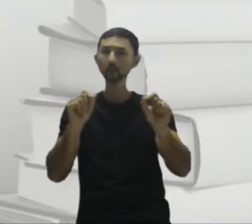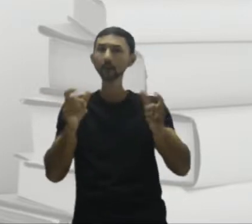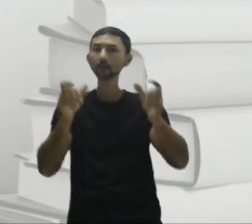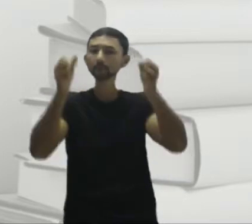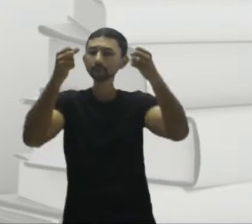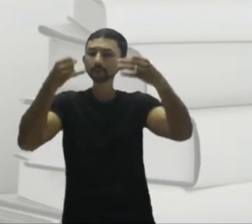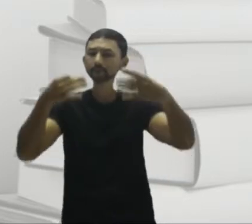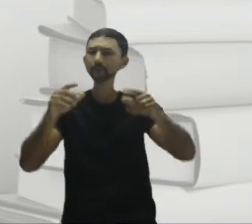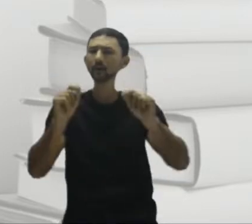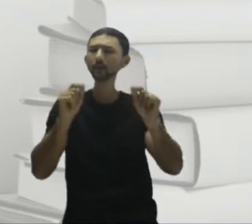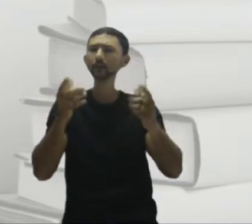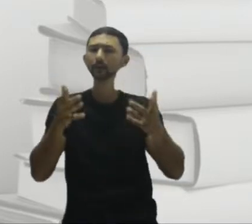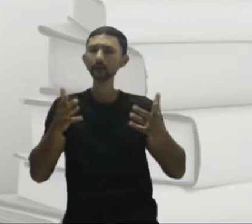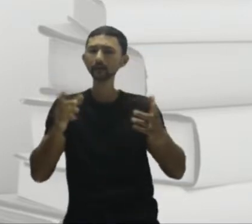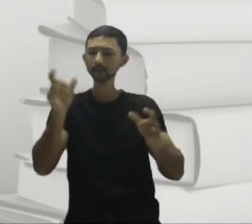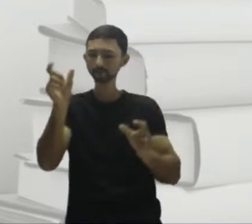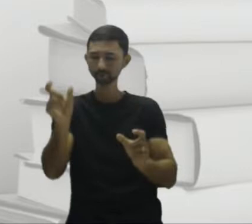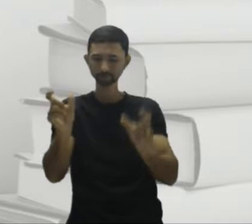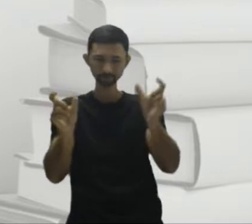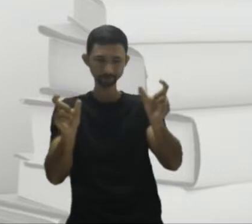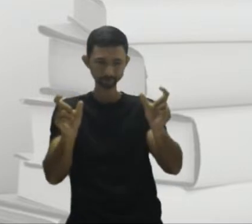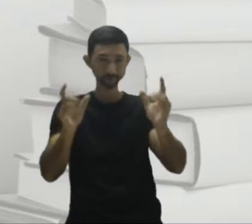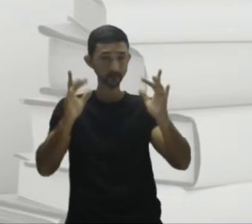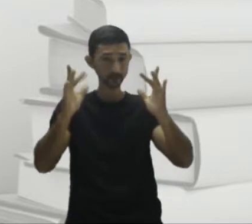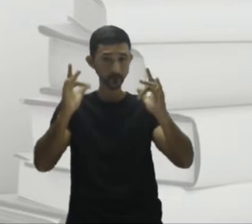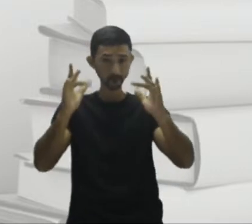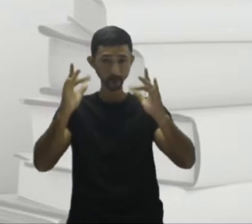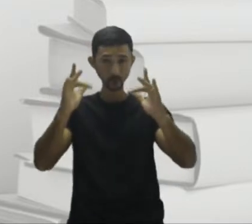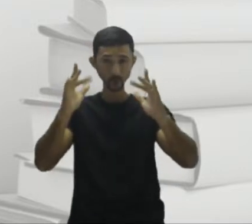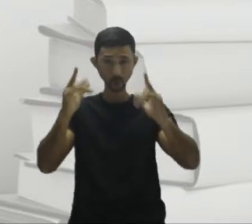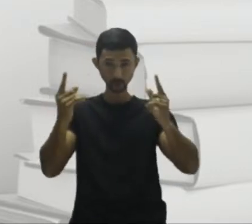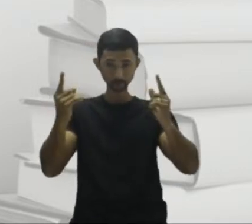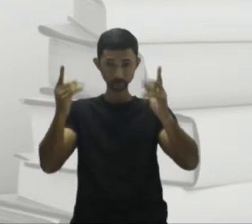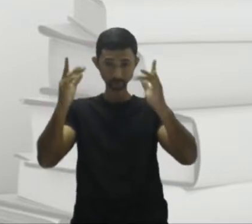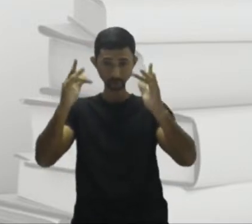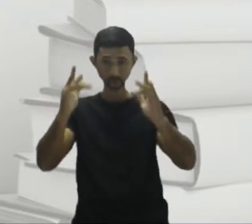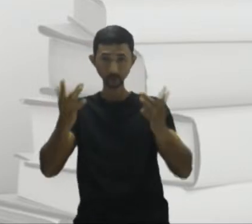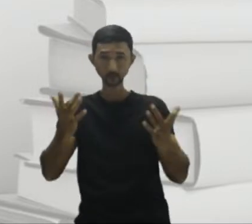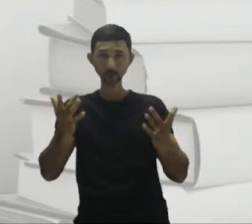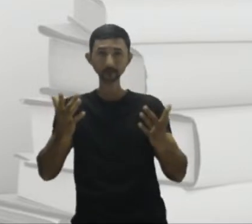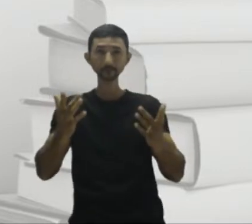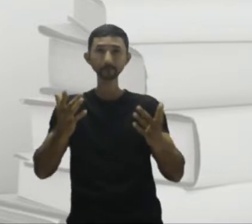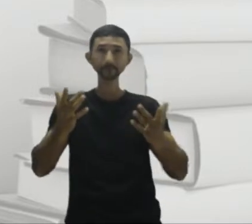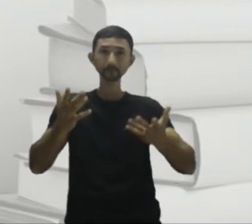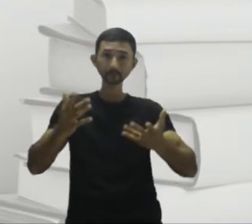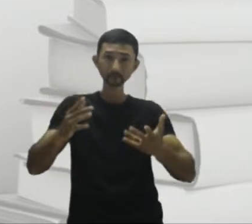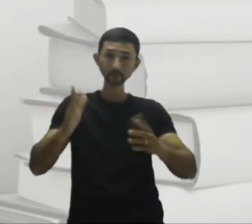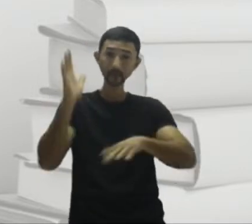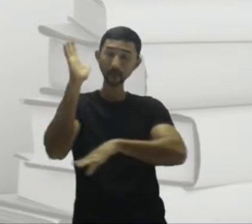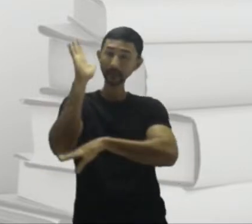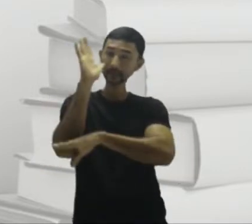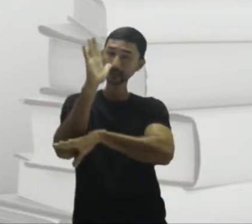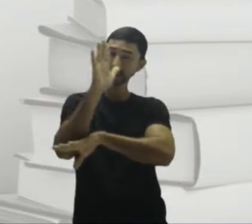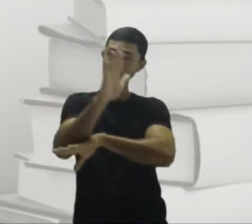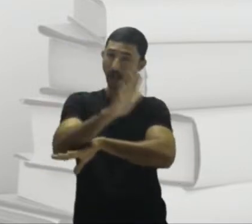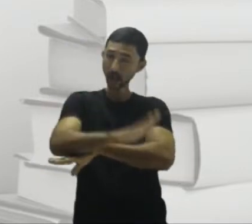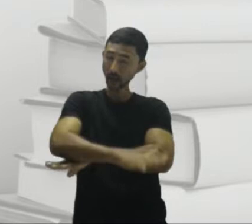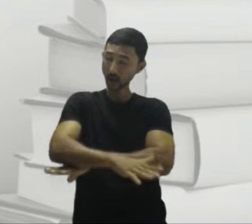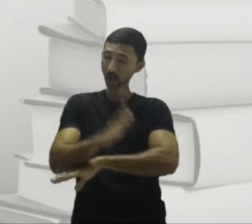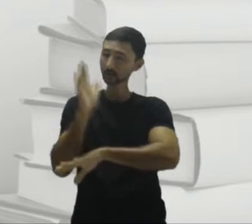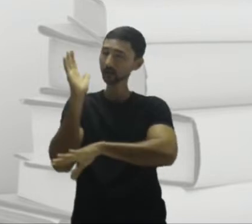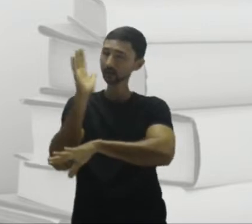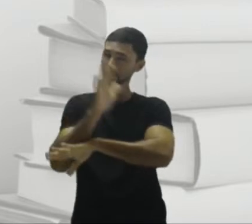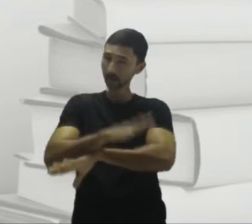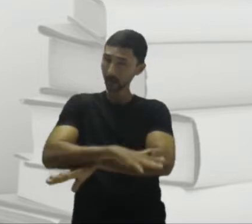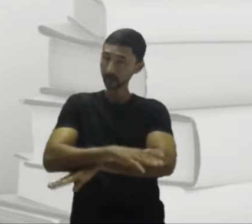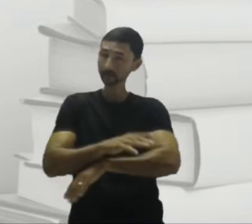dito desses personagens? Que eles namoram e durante a tarde inteira. Olha aí o